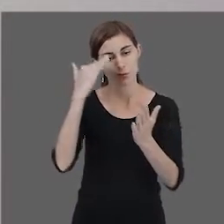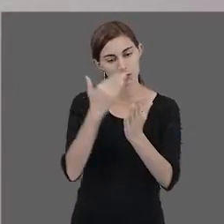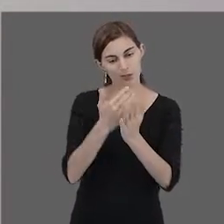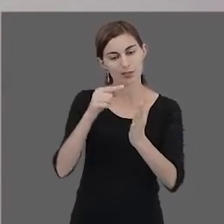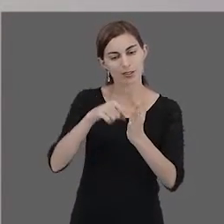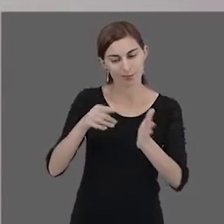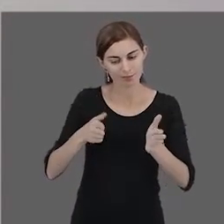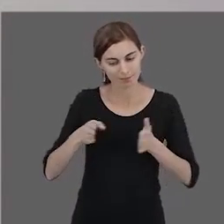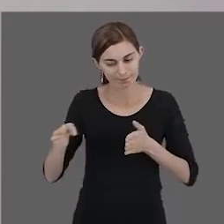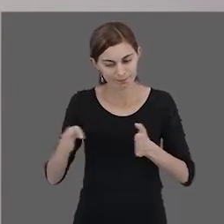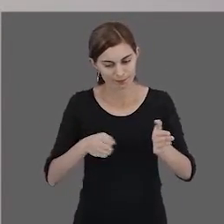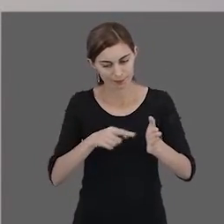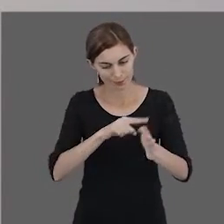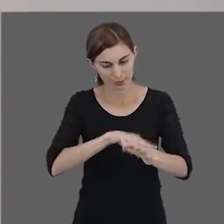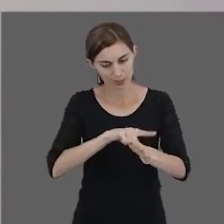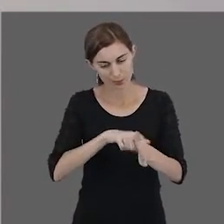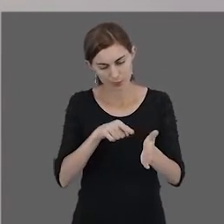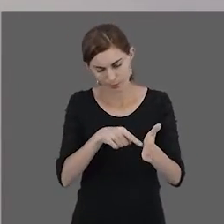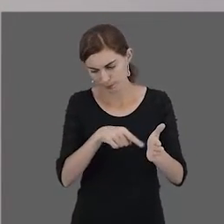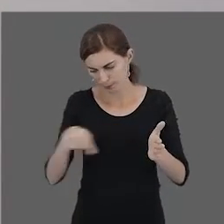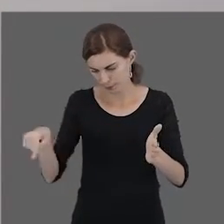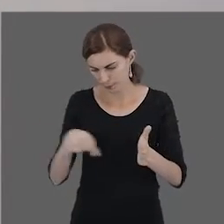desse prazo todas as